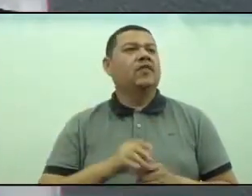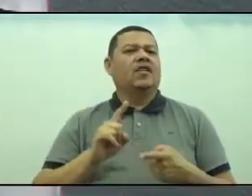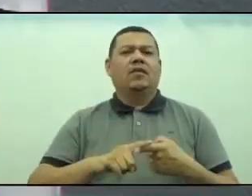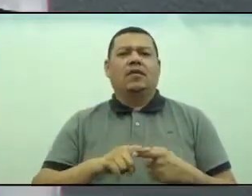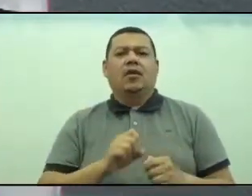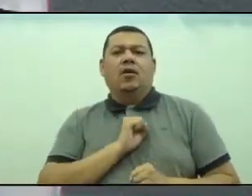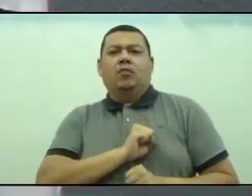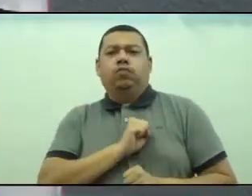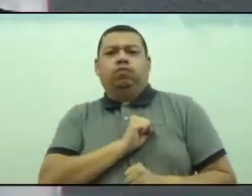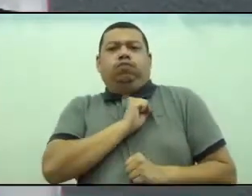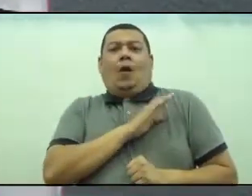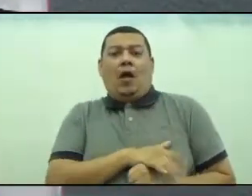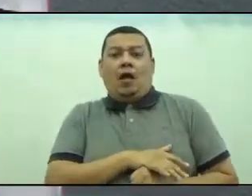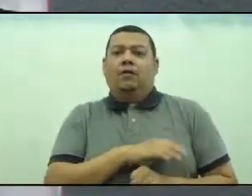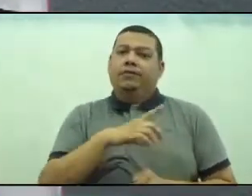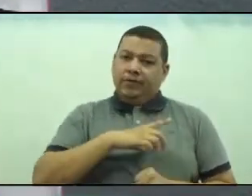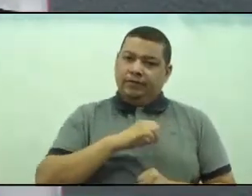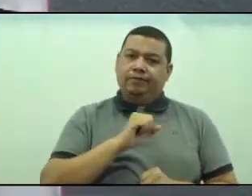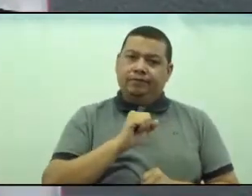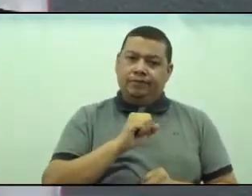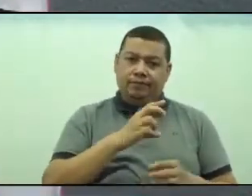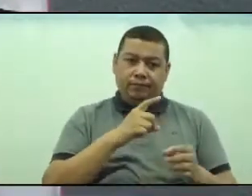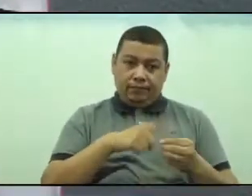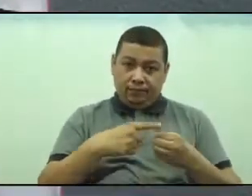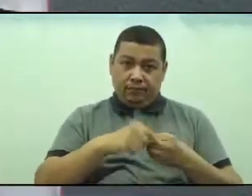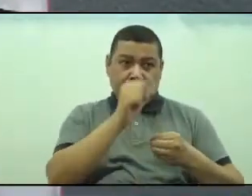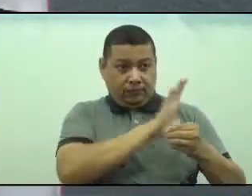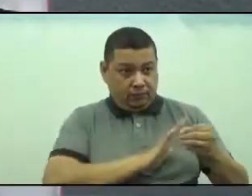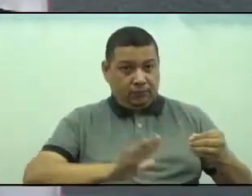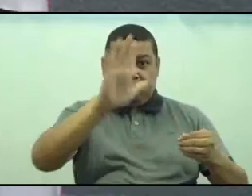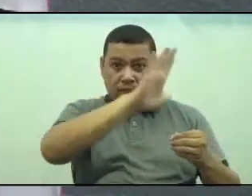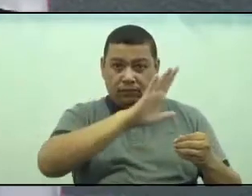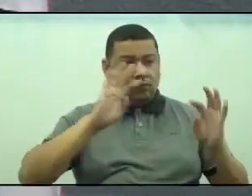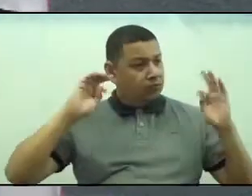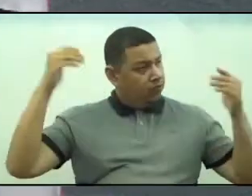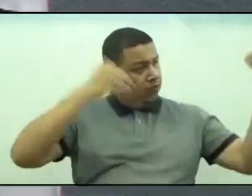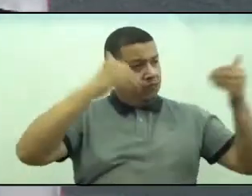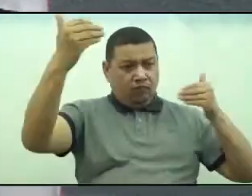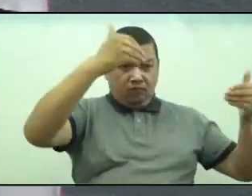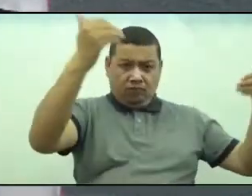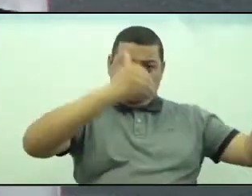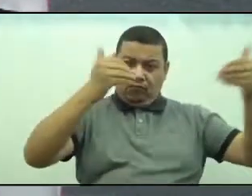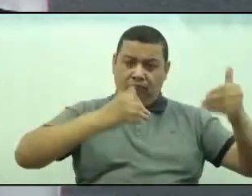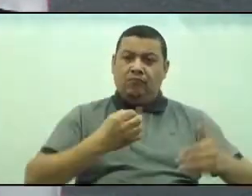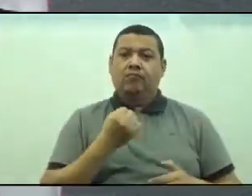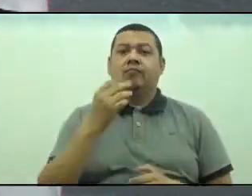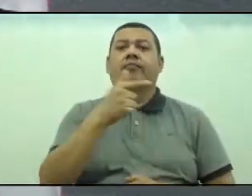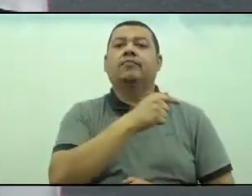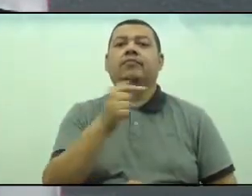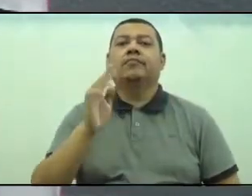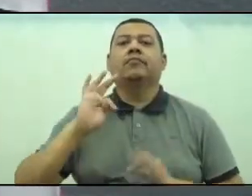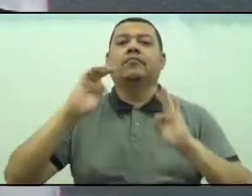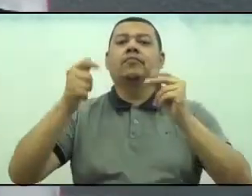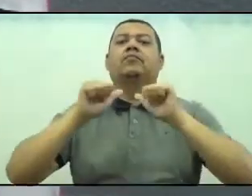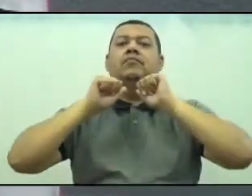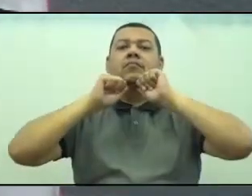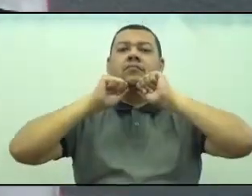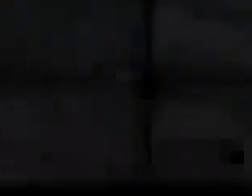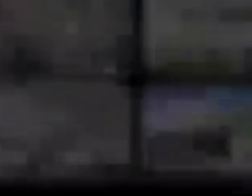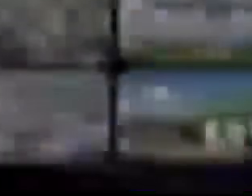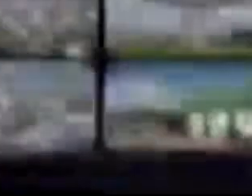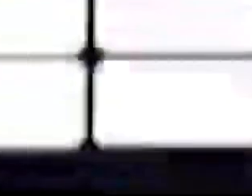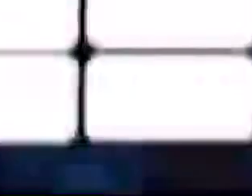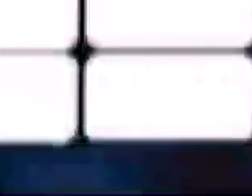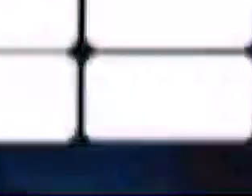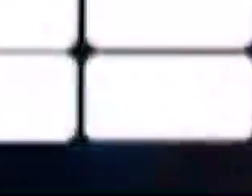de 32 municípios vêm para Cacoal. Uma ótima semana a todos. Que Deus abençoe a vida de cada um.